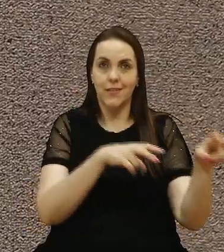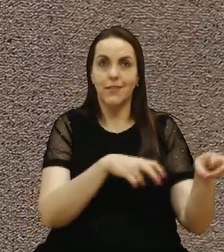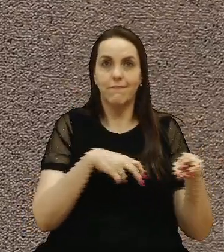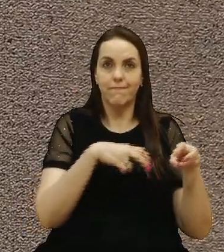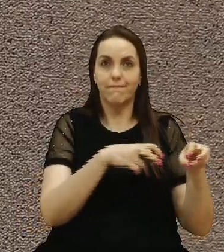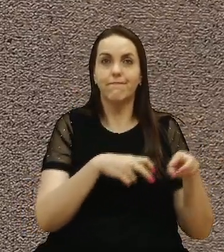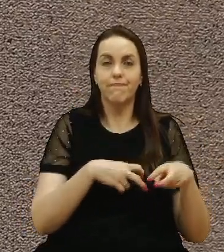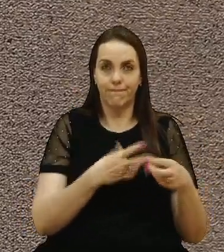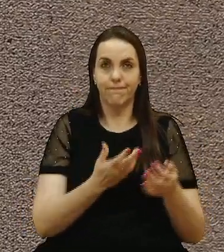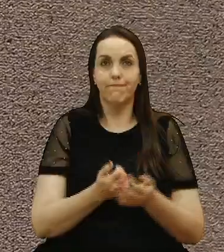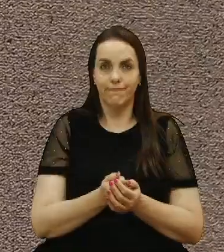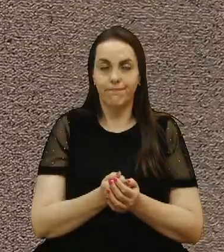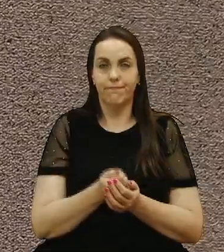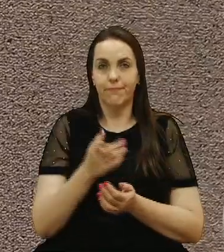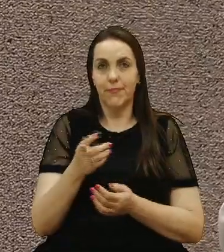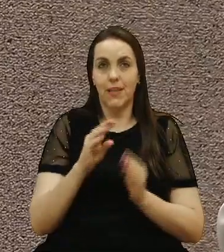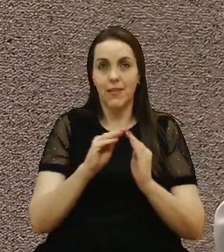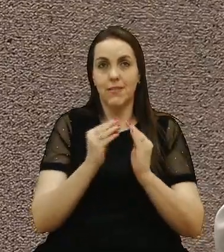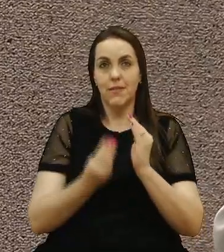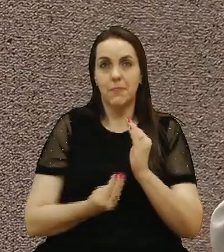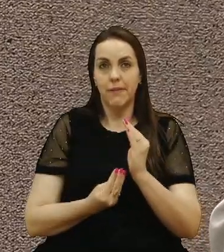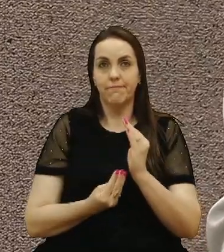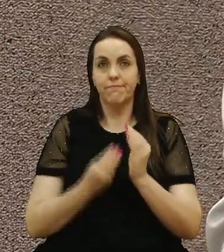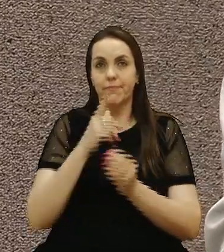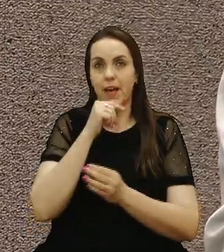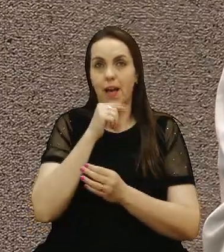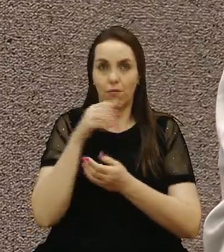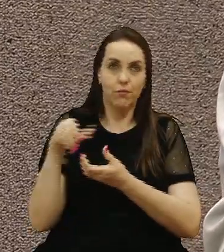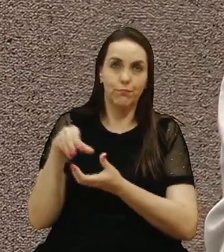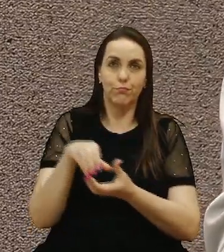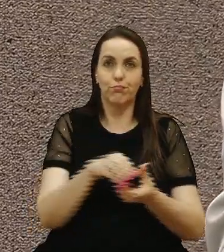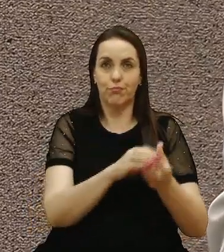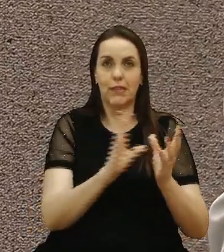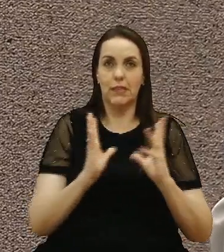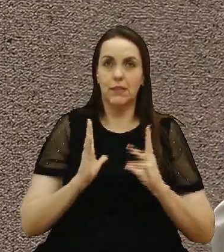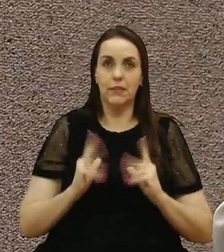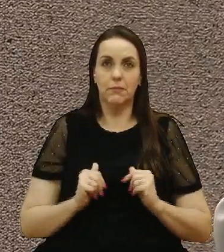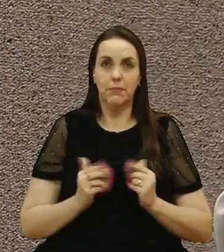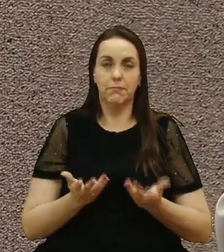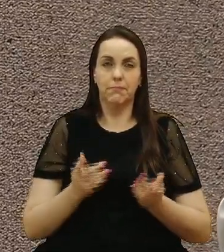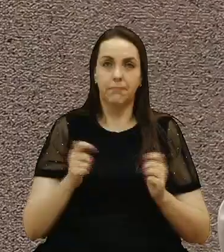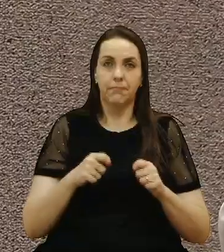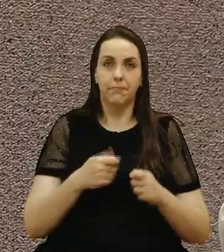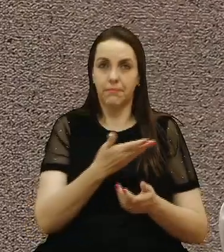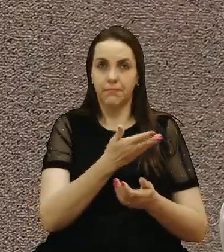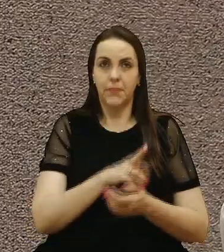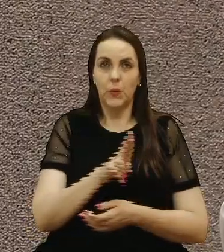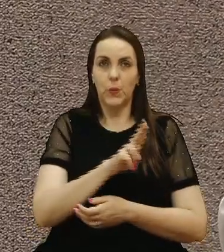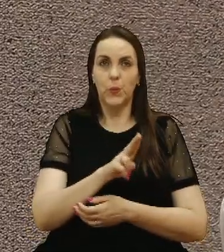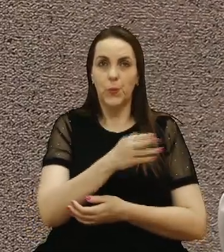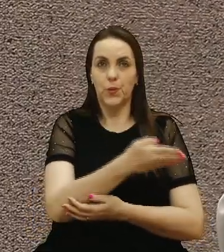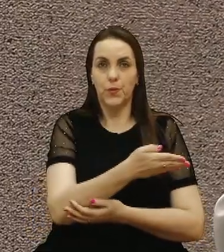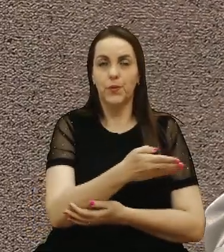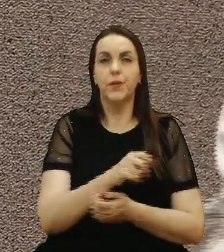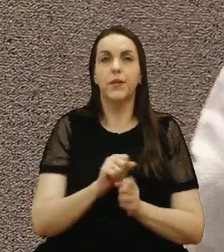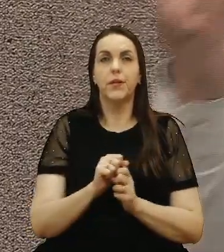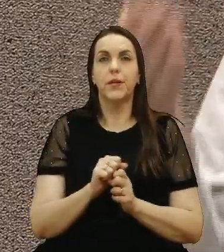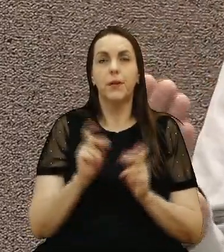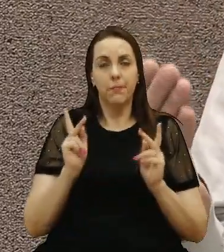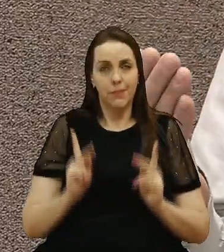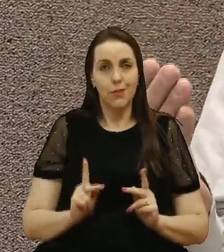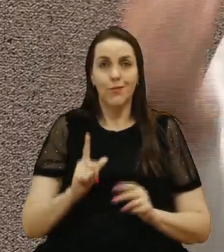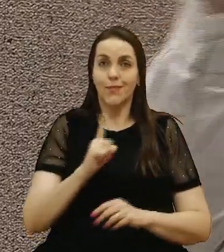nosso agricultor, por parte do SAMAI, levando essa água aí potável, né, uma água boa, para que as pessoas também,